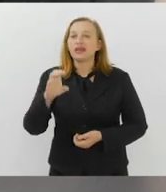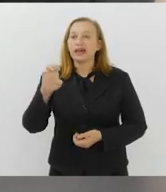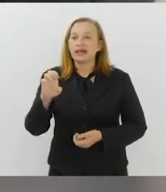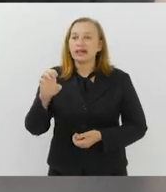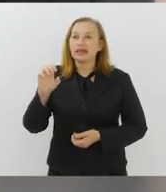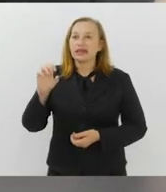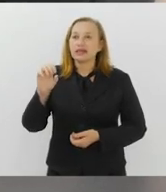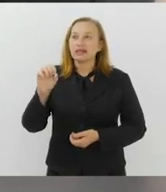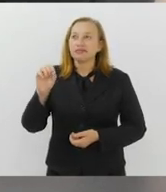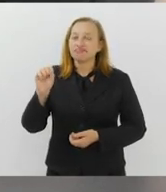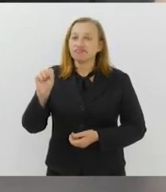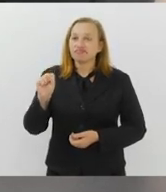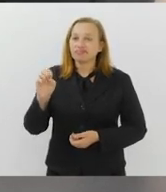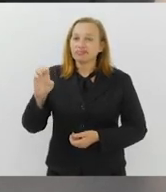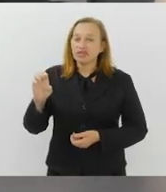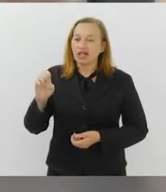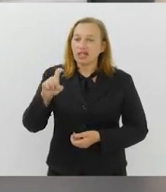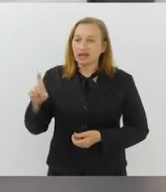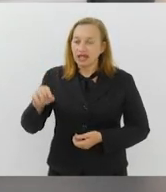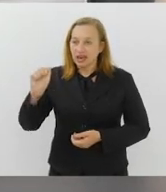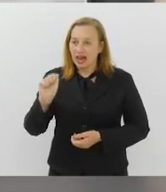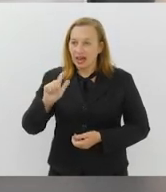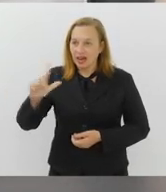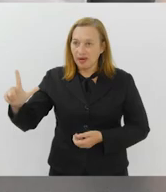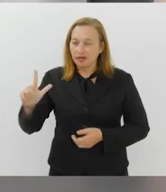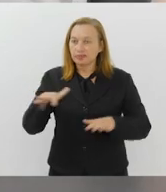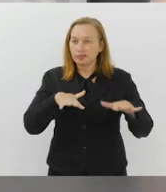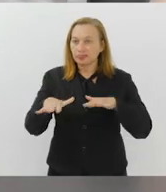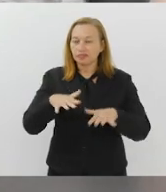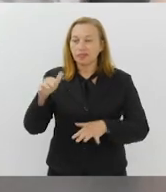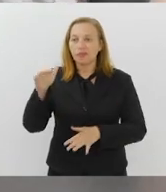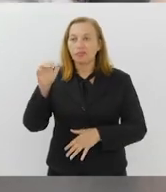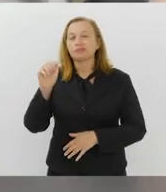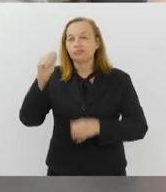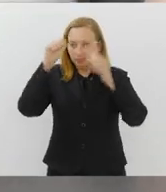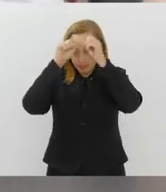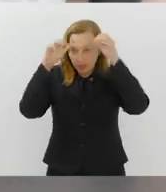Amaro, do Movimento Autismo com Dignidade. Obrigado, Ezequiel.